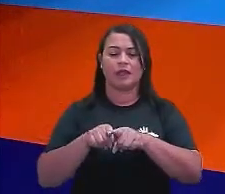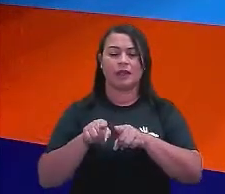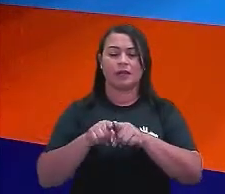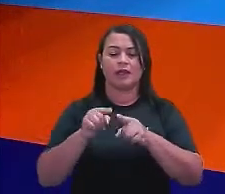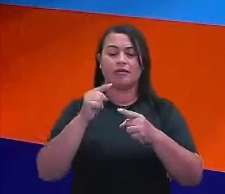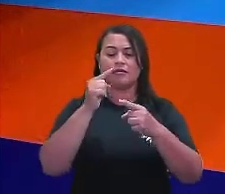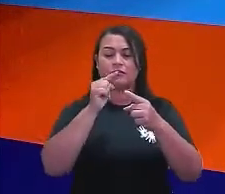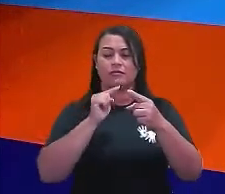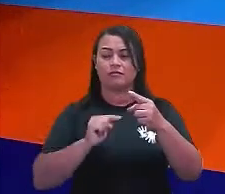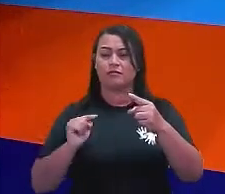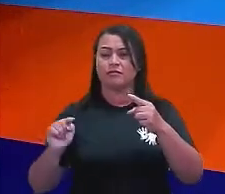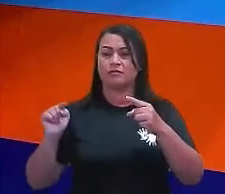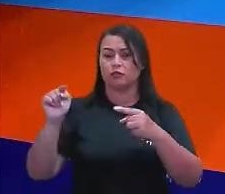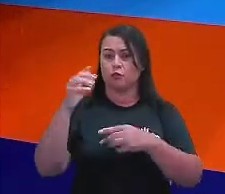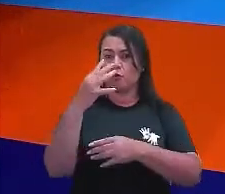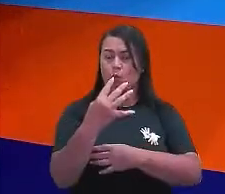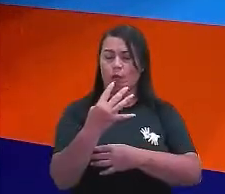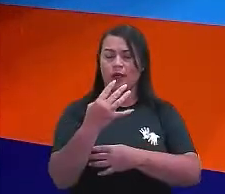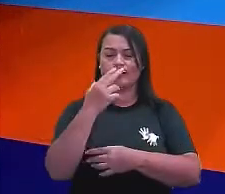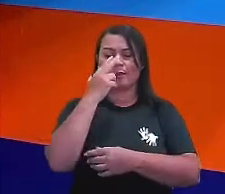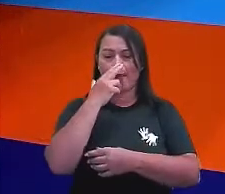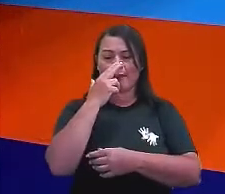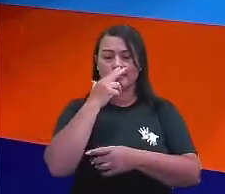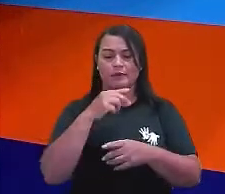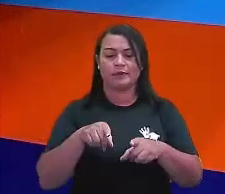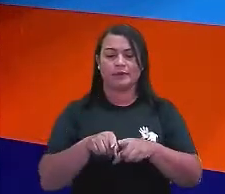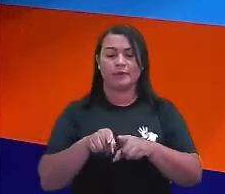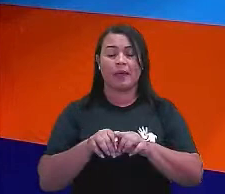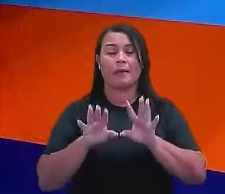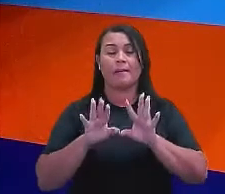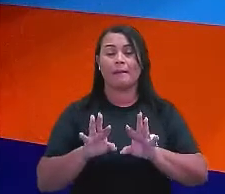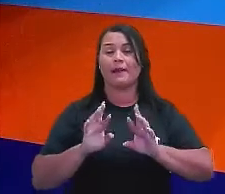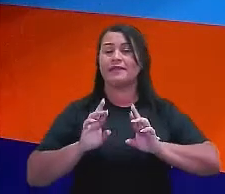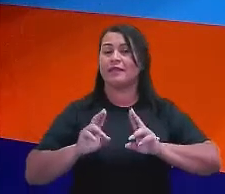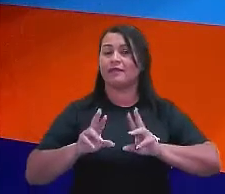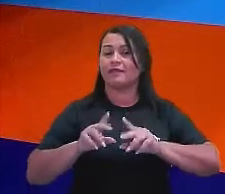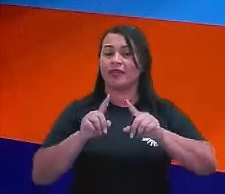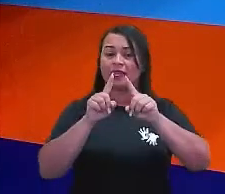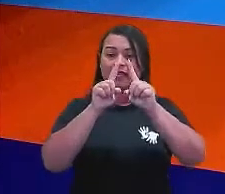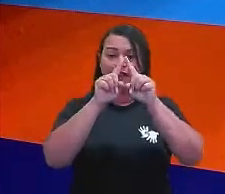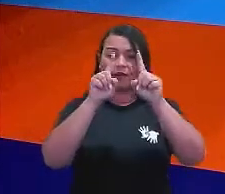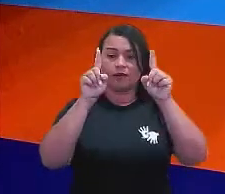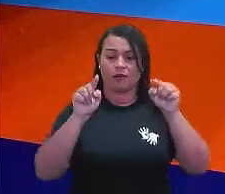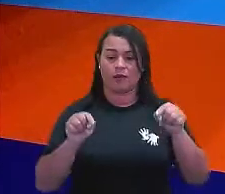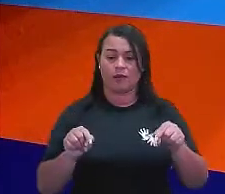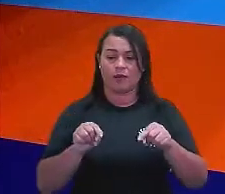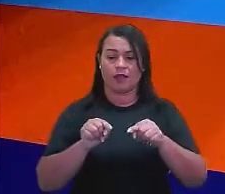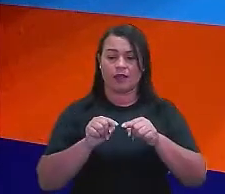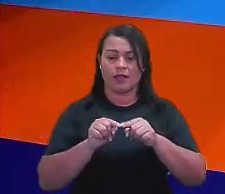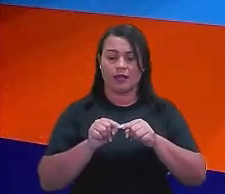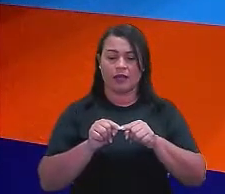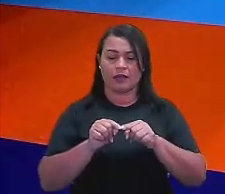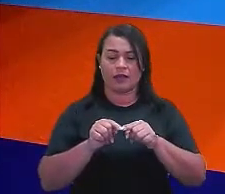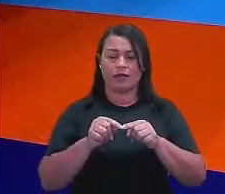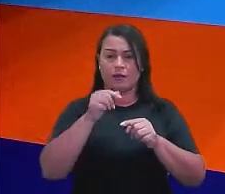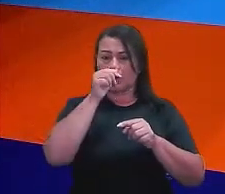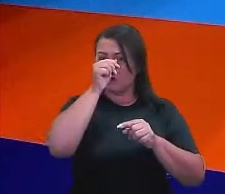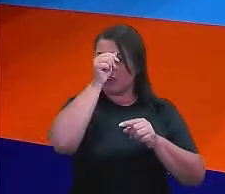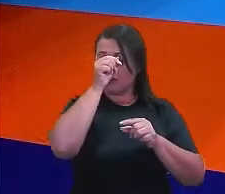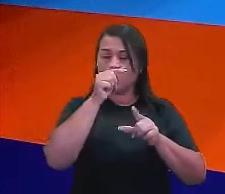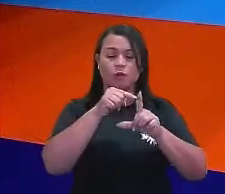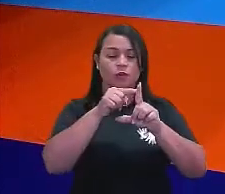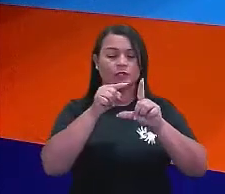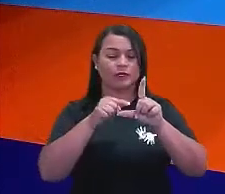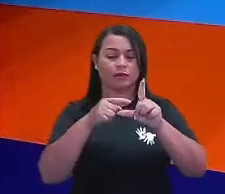são congruentes, ou seja, eles têm a mesma medida, mas diferente do quadrado, seus ângulos não precisam ser